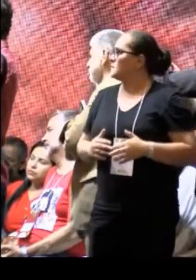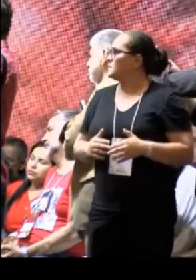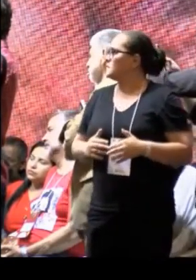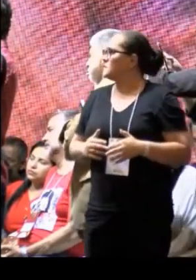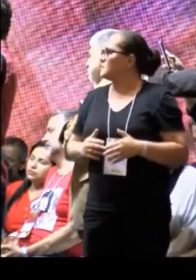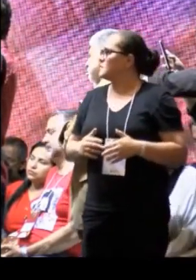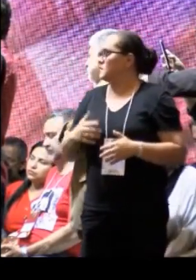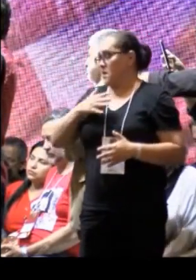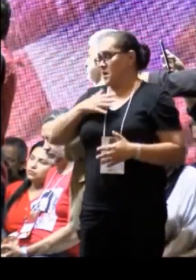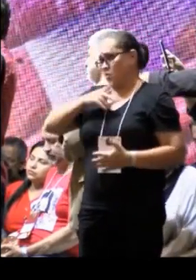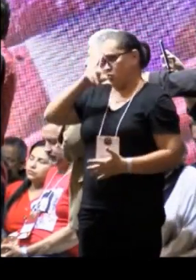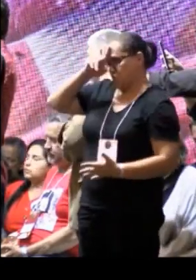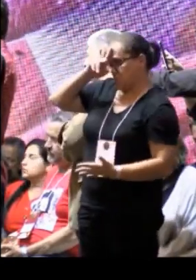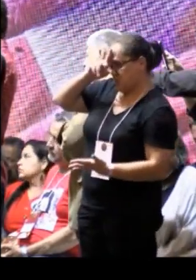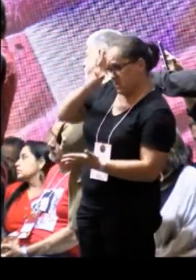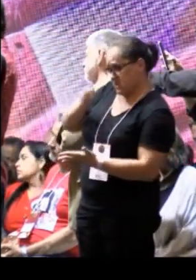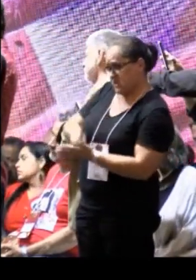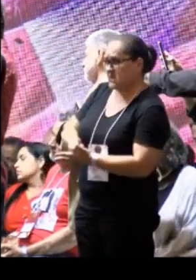Tomei a decisão